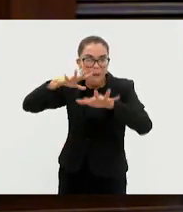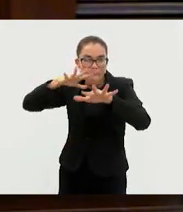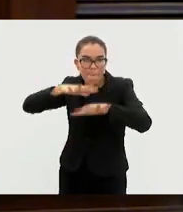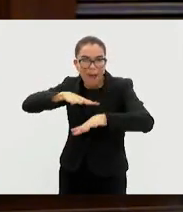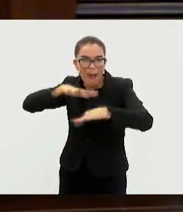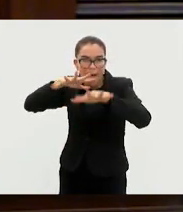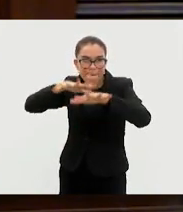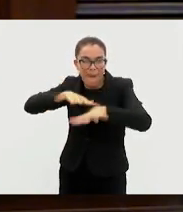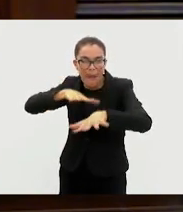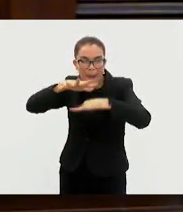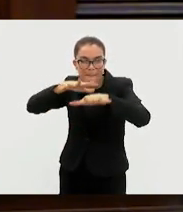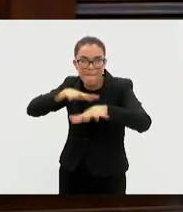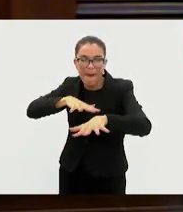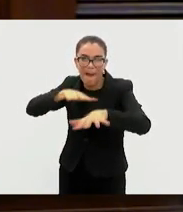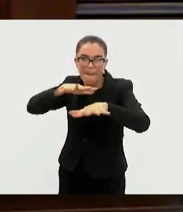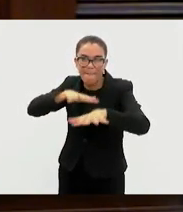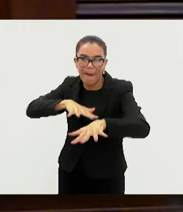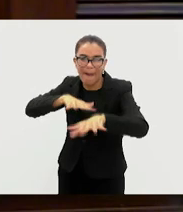foi para as ruas,